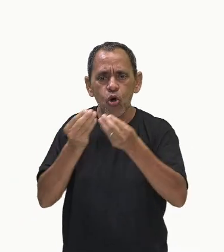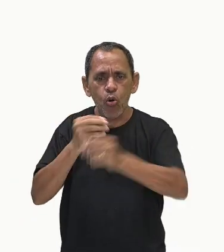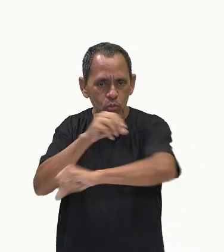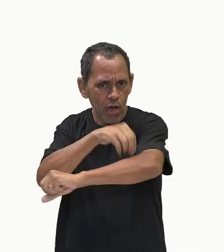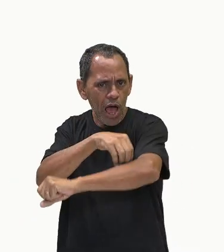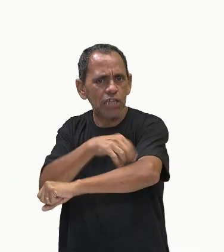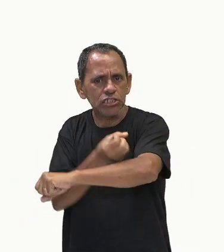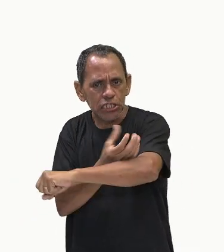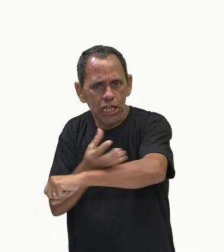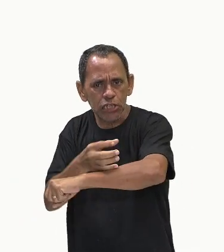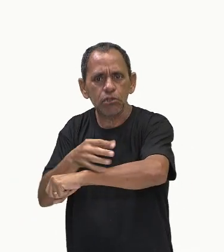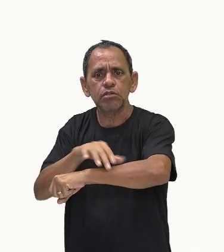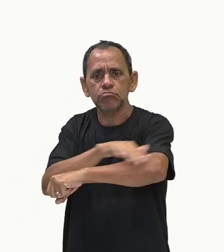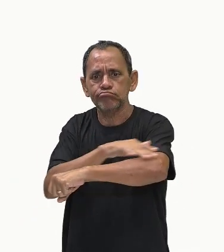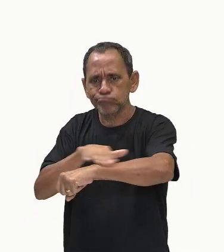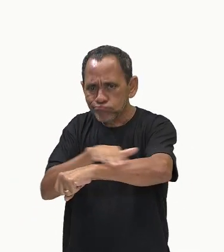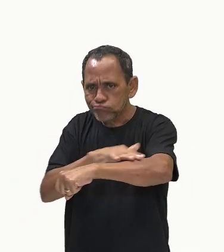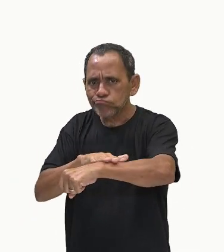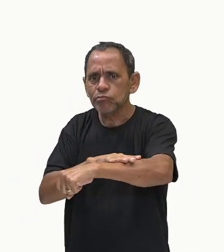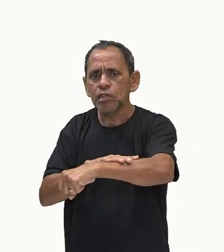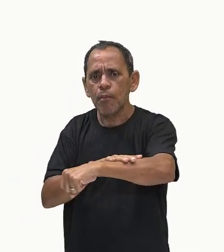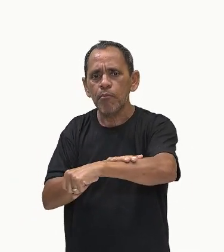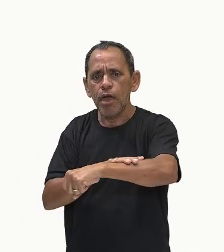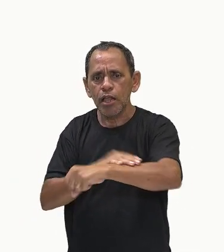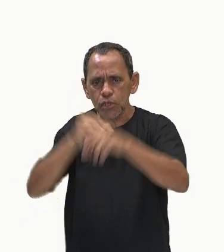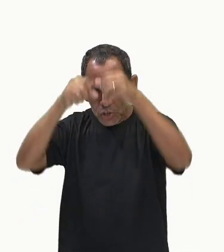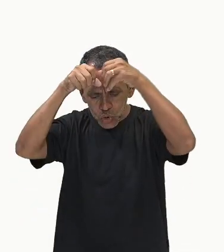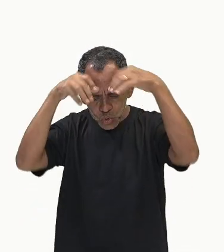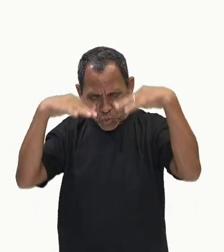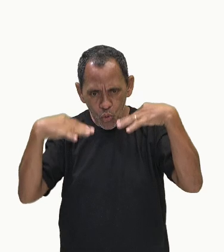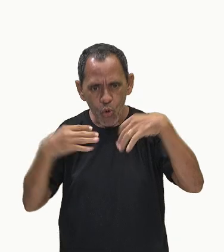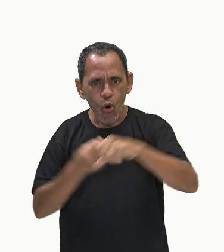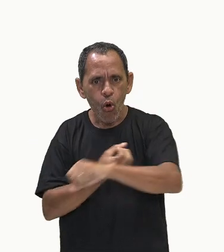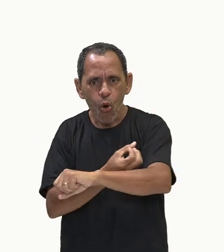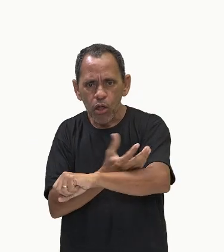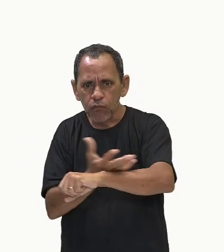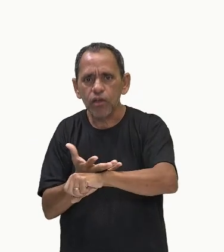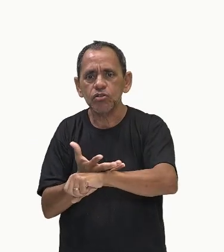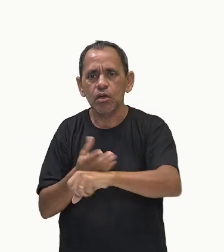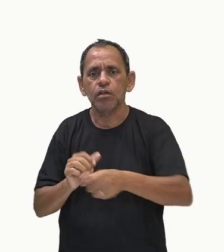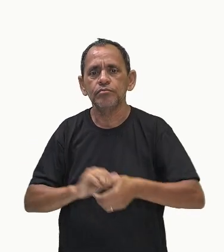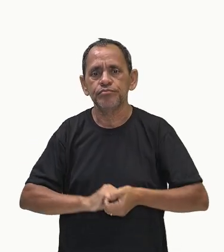um esquema da pele, isso aqui tudo vai fazer parte da composição da pele,